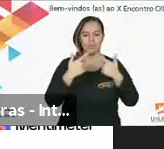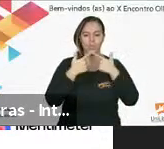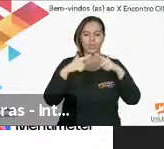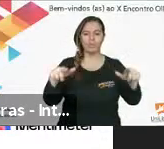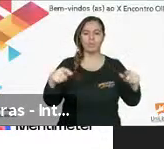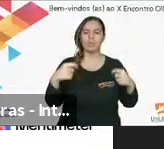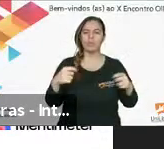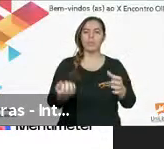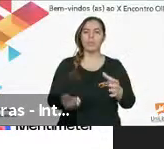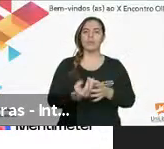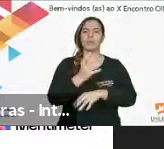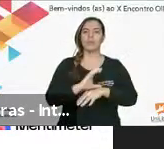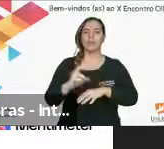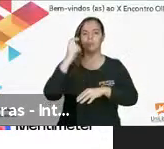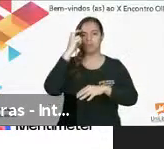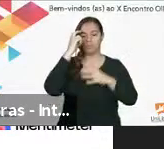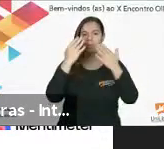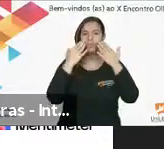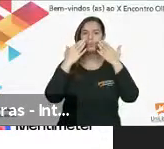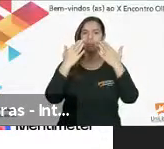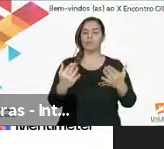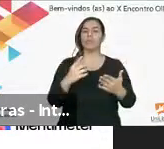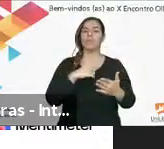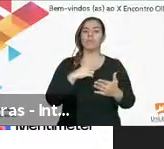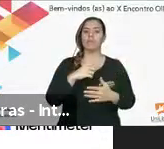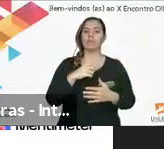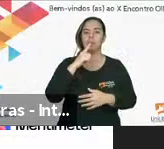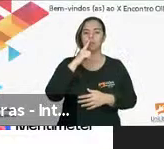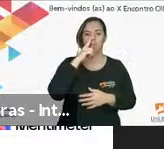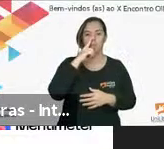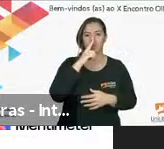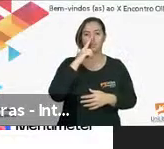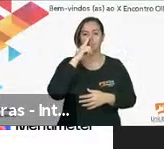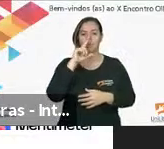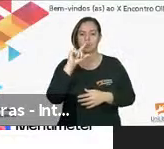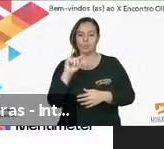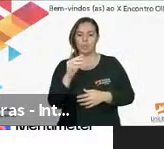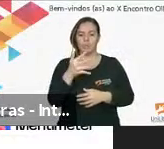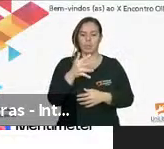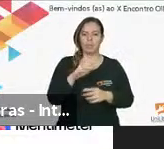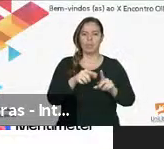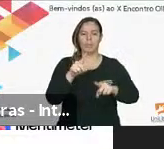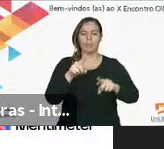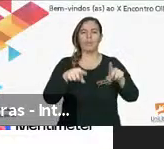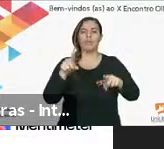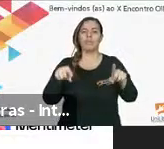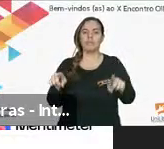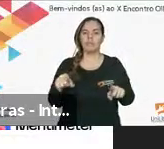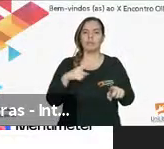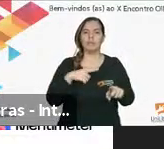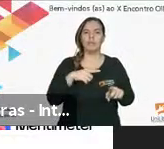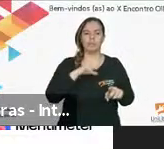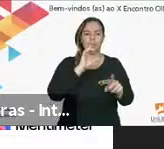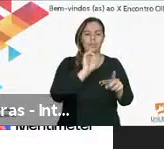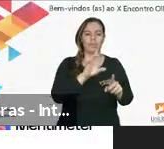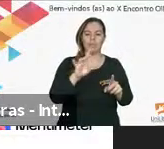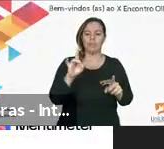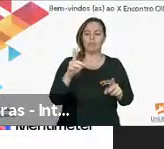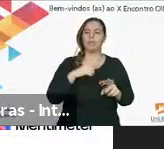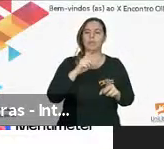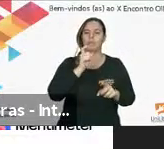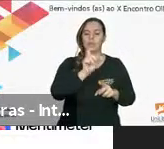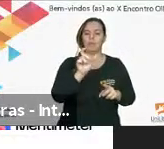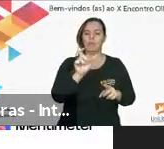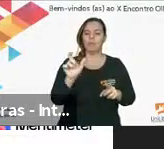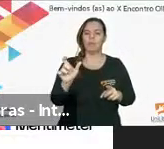cultura para mostrar que tem coisa muito perigosa, menos perigosa, um pouquinho perigosa. E isso mostra um pouco que a